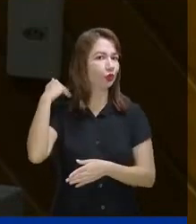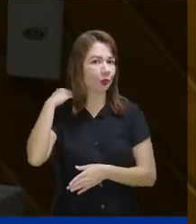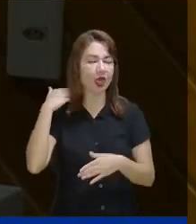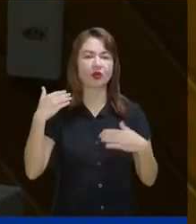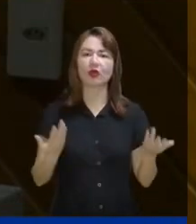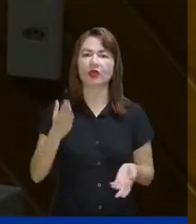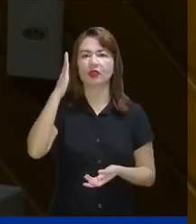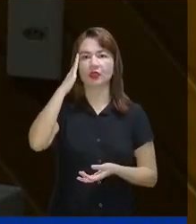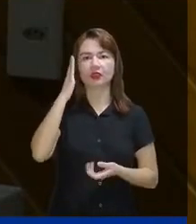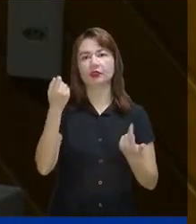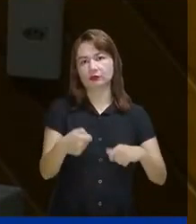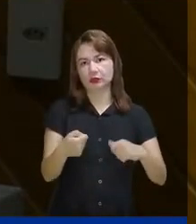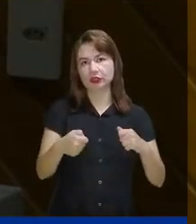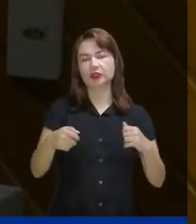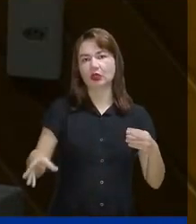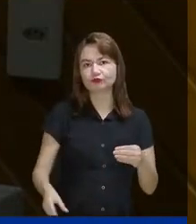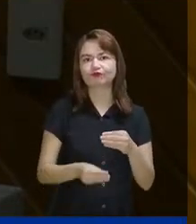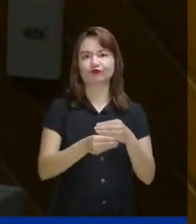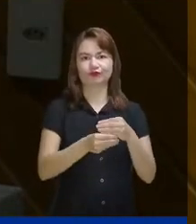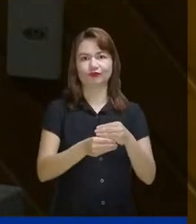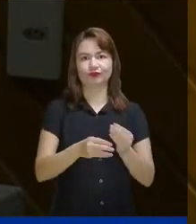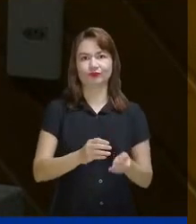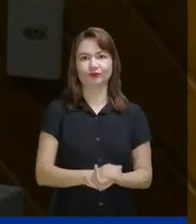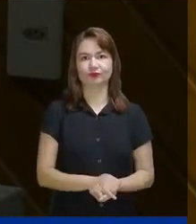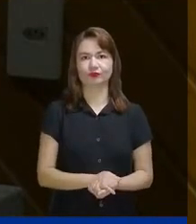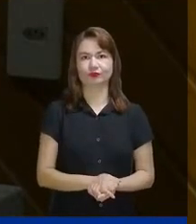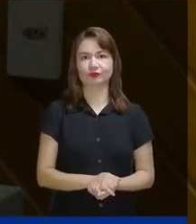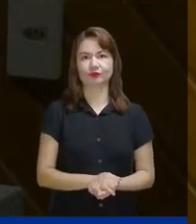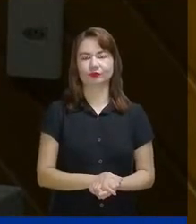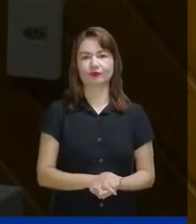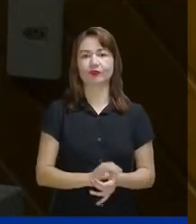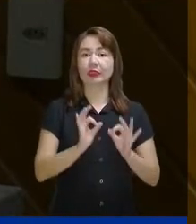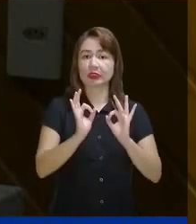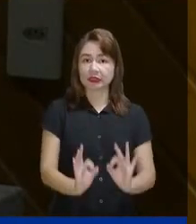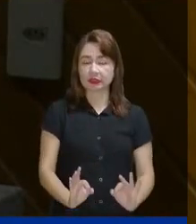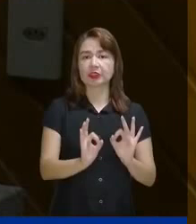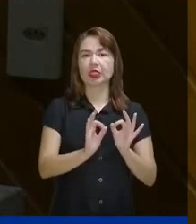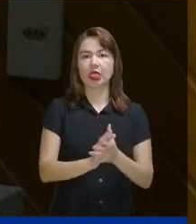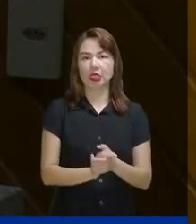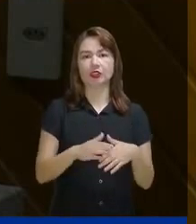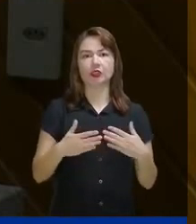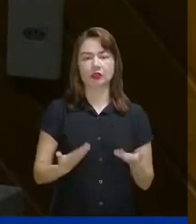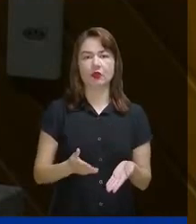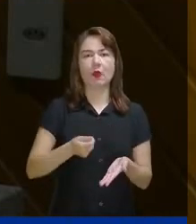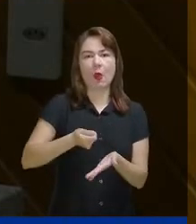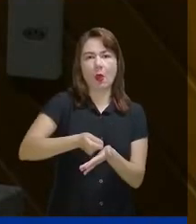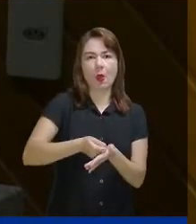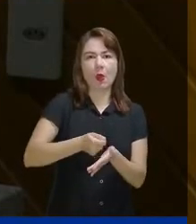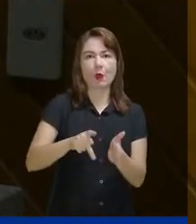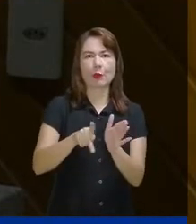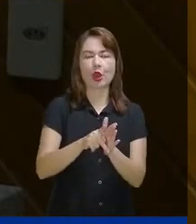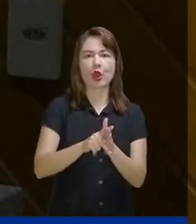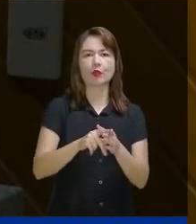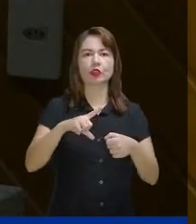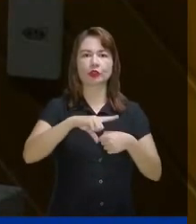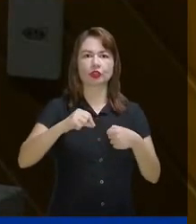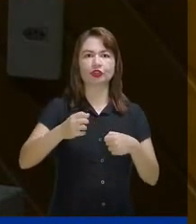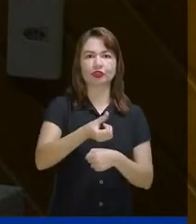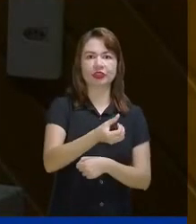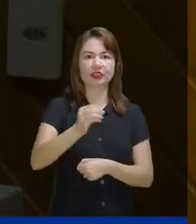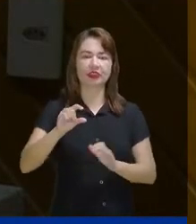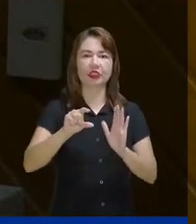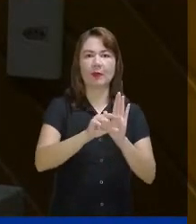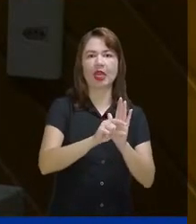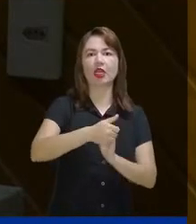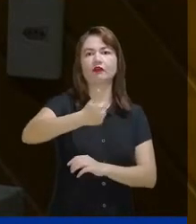qual, eu entendo, devem ser reputadas regulares e que, atendida à exigência do artigo 60, parágrafo